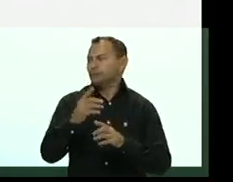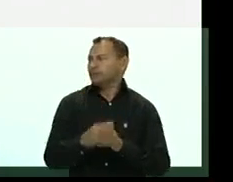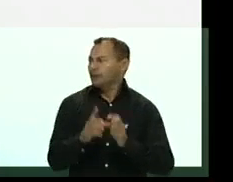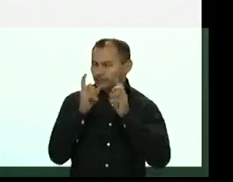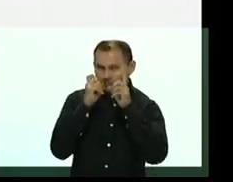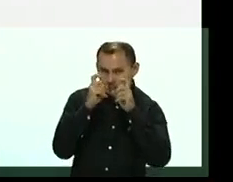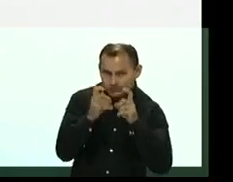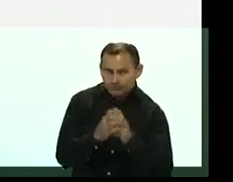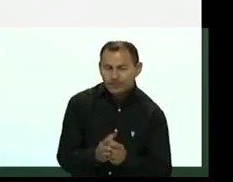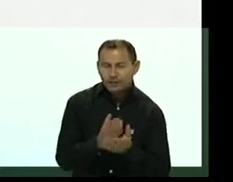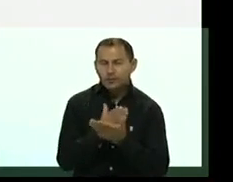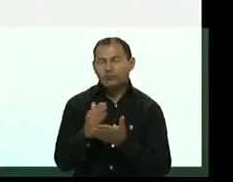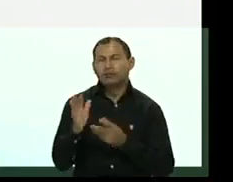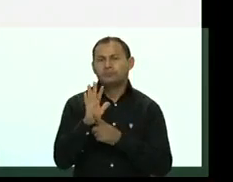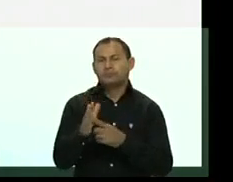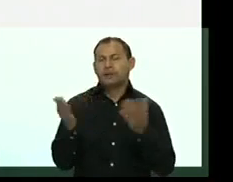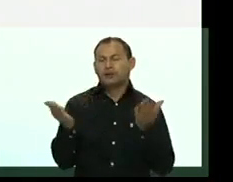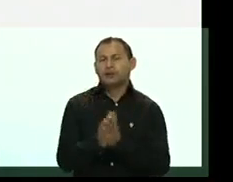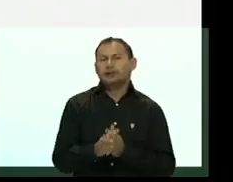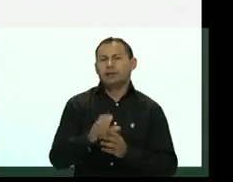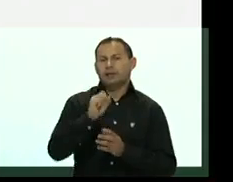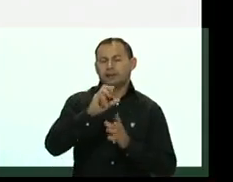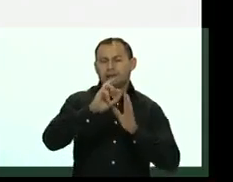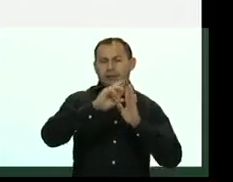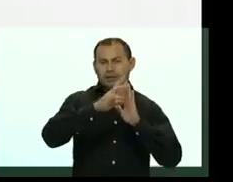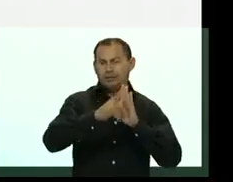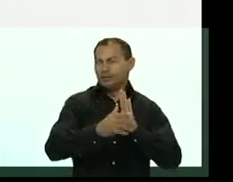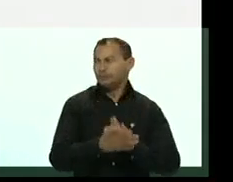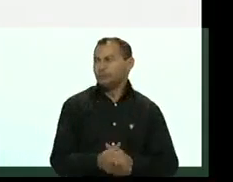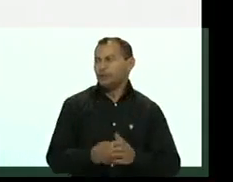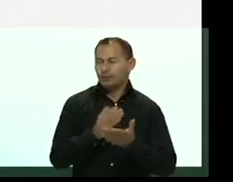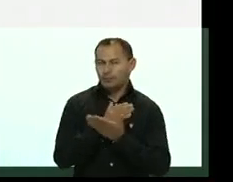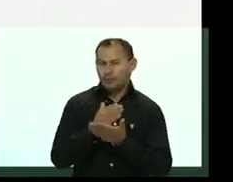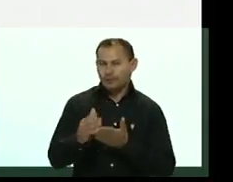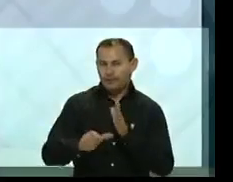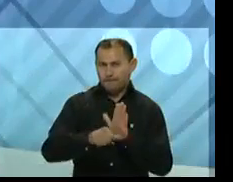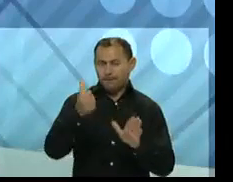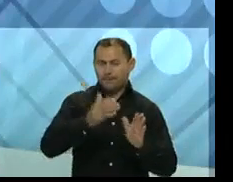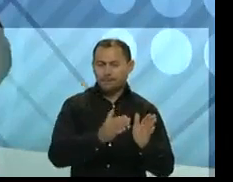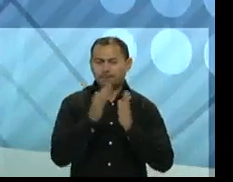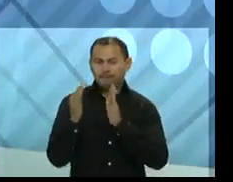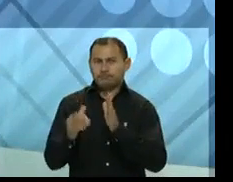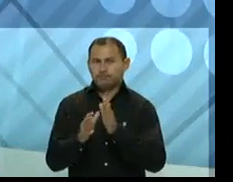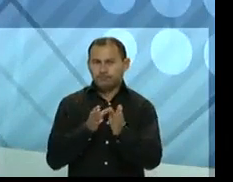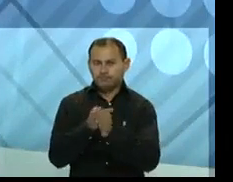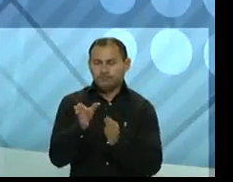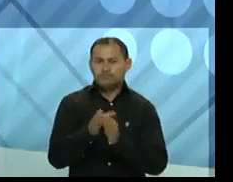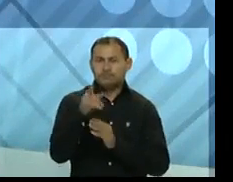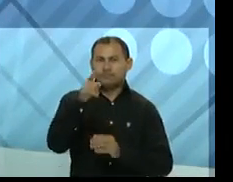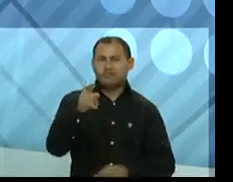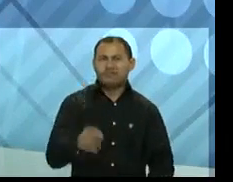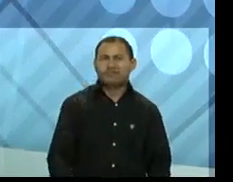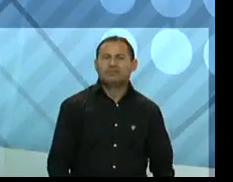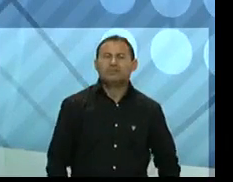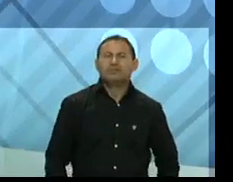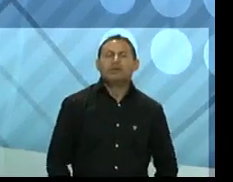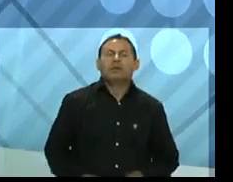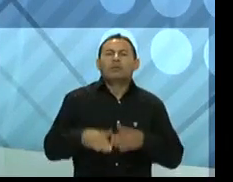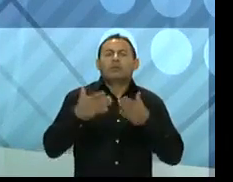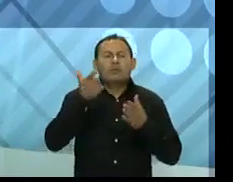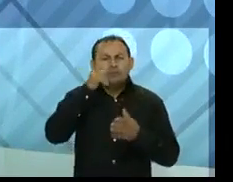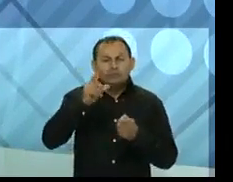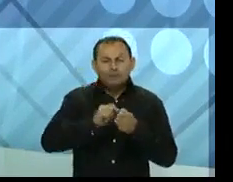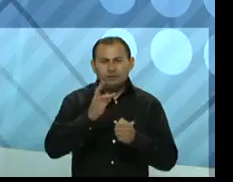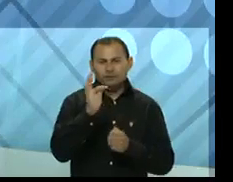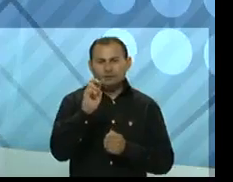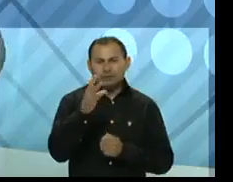que interessante o que começa a aparecer agora nas nossas derivadas? A gente vai começar... Primeiro passo, então, primeira dica que eu vou dar para você. Consigo fazer